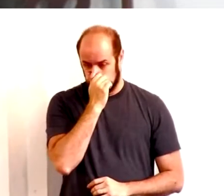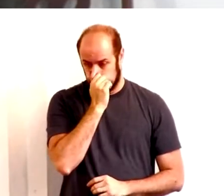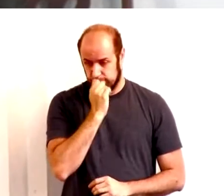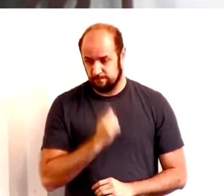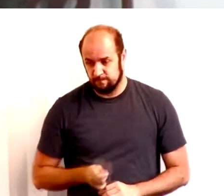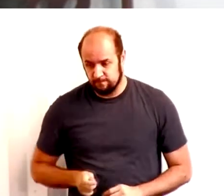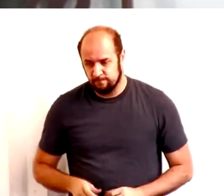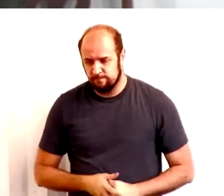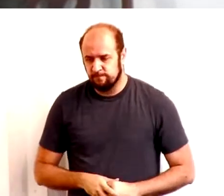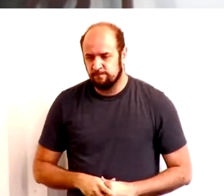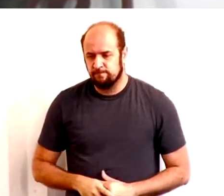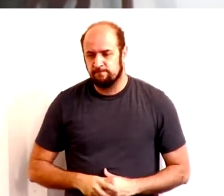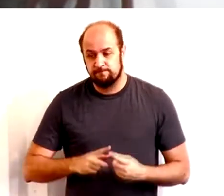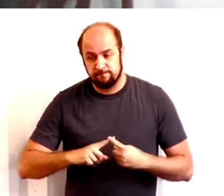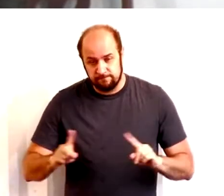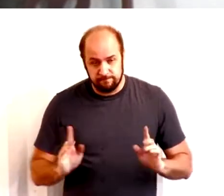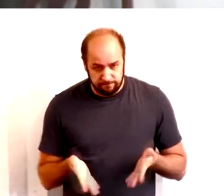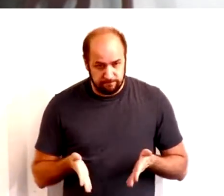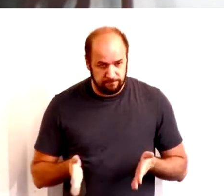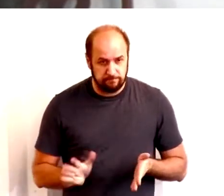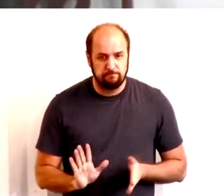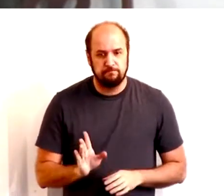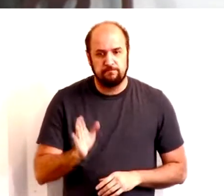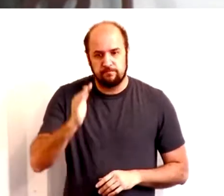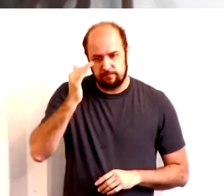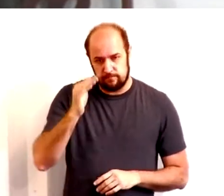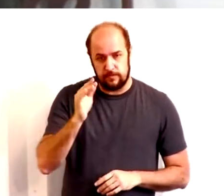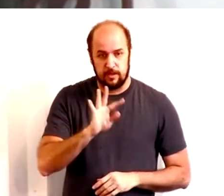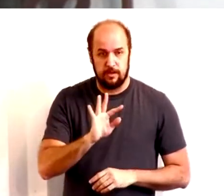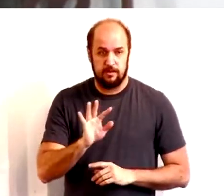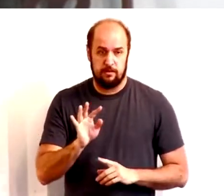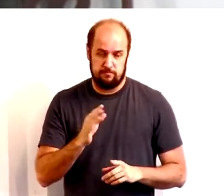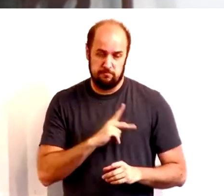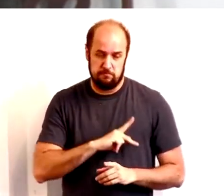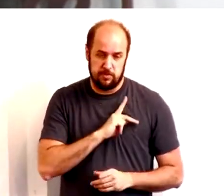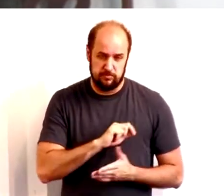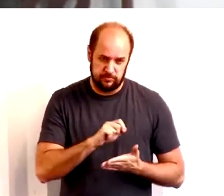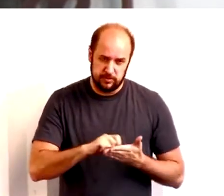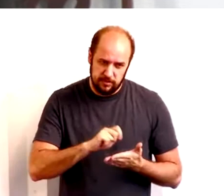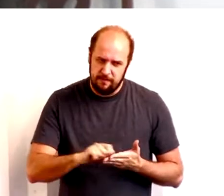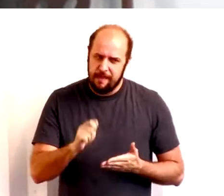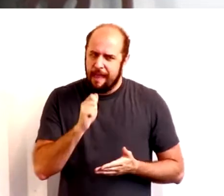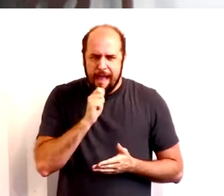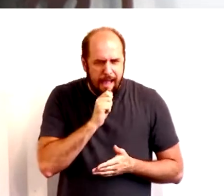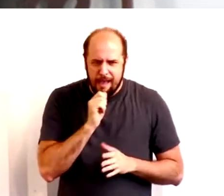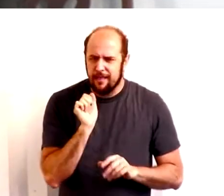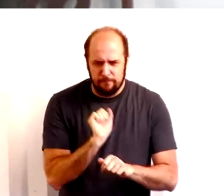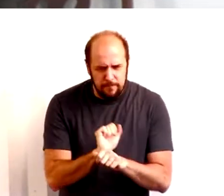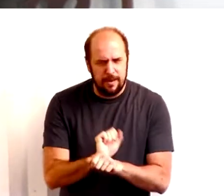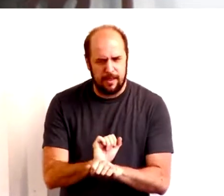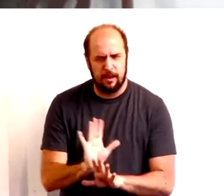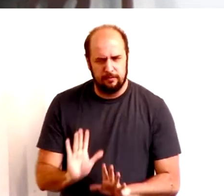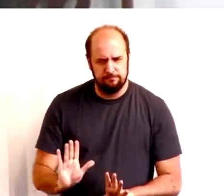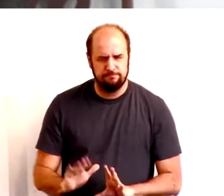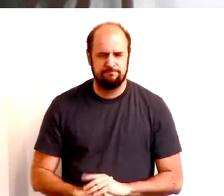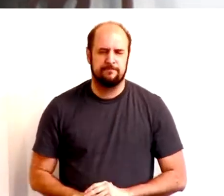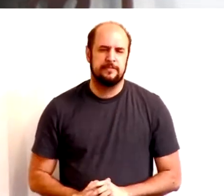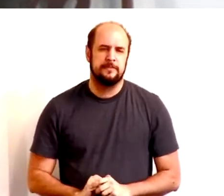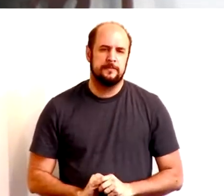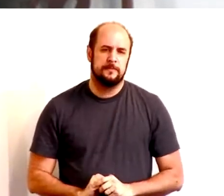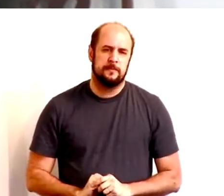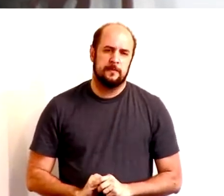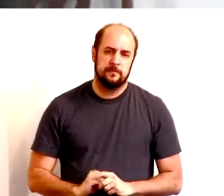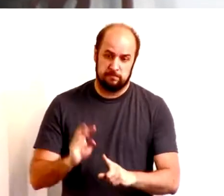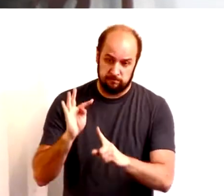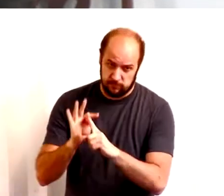Mas agora ele entende que não era ainda o momento. Ele diz que ele